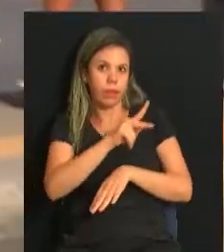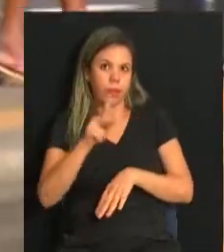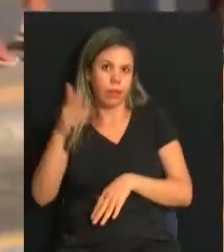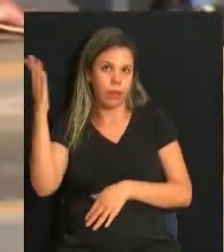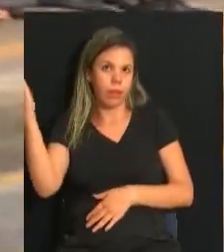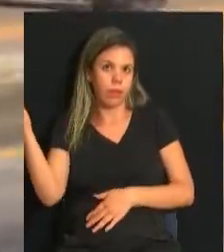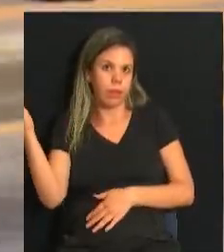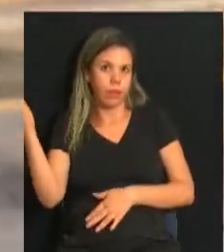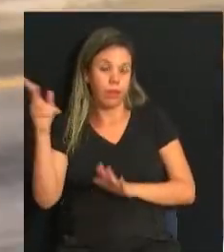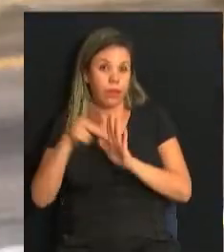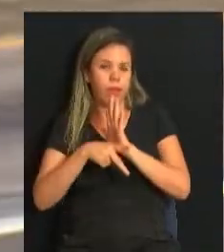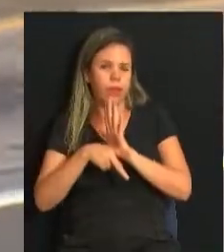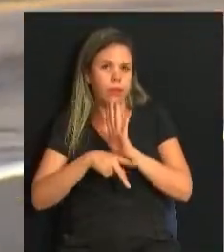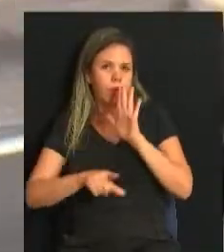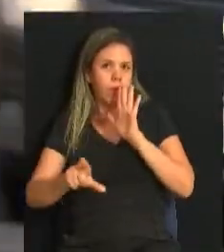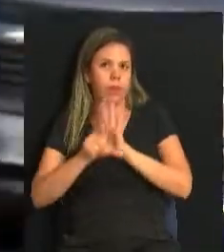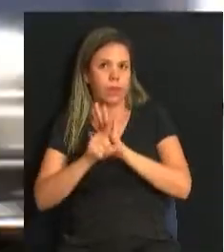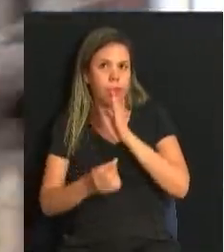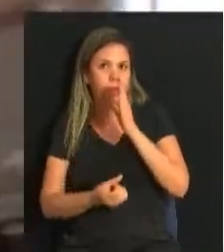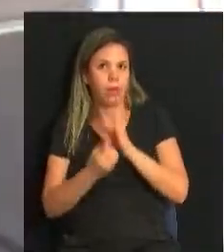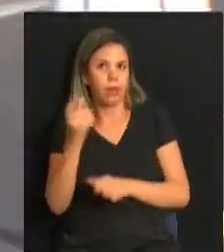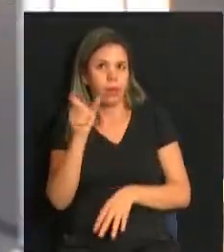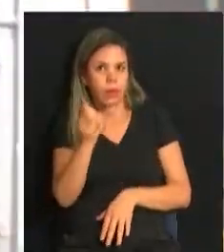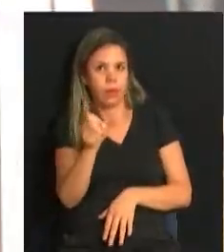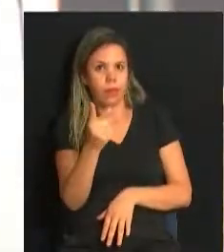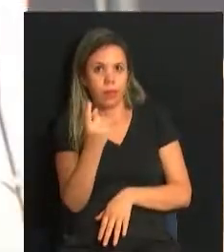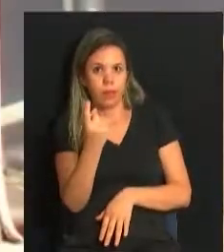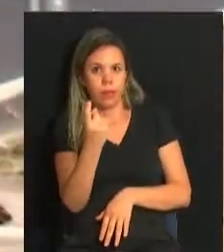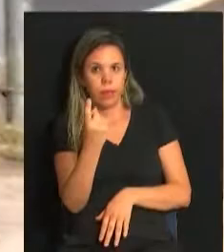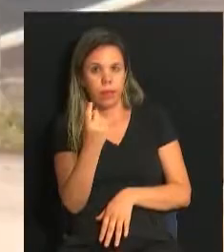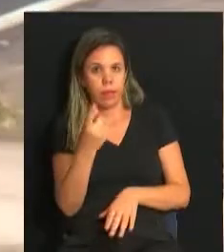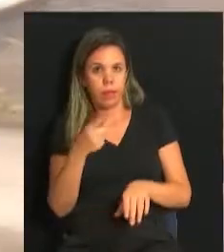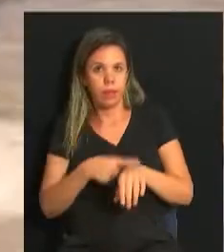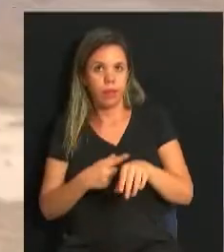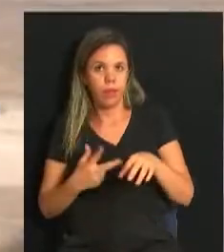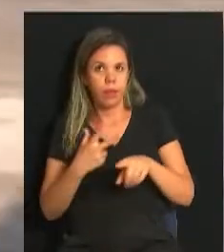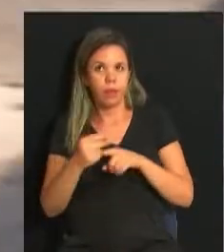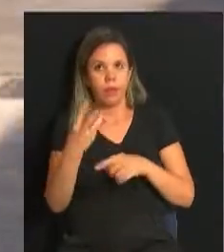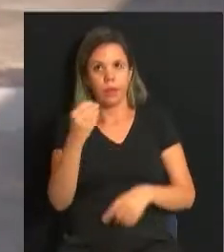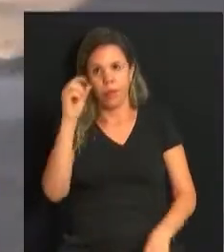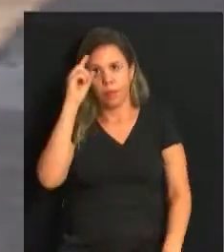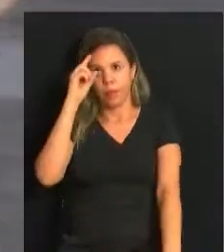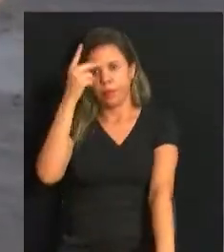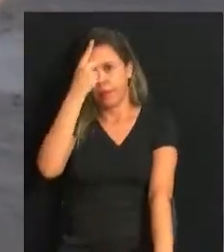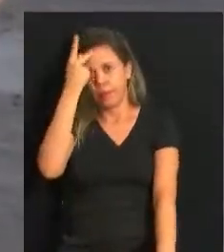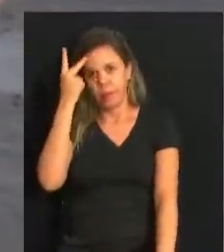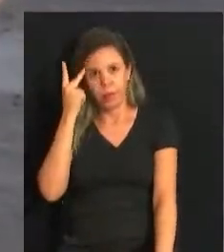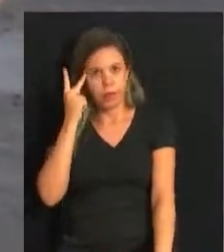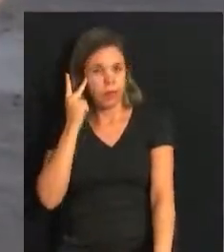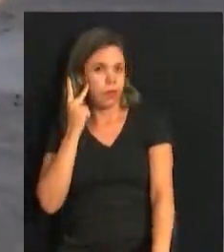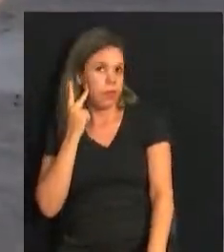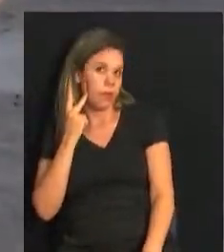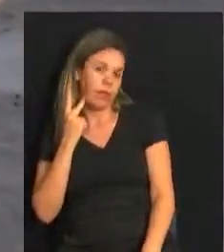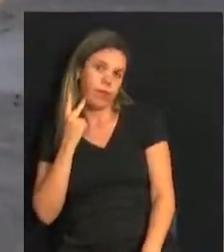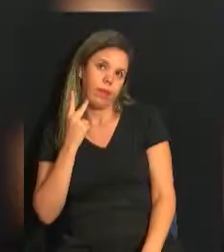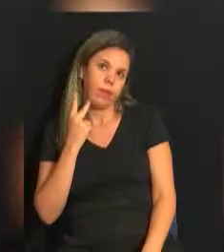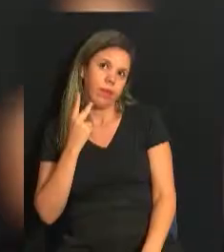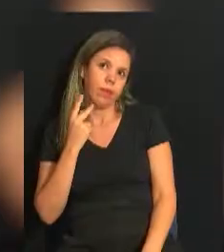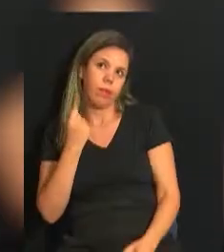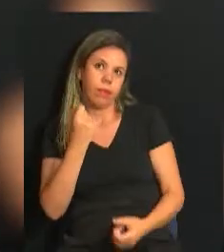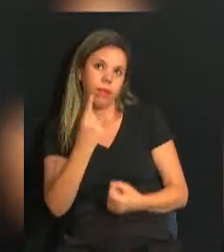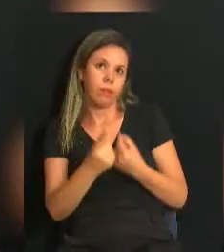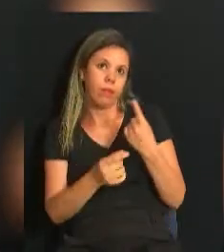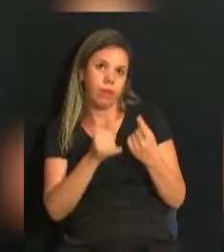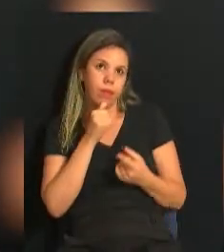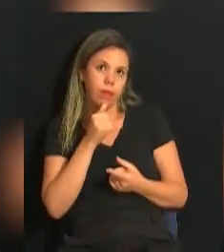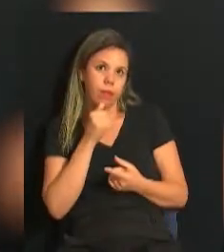Alberto o projeto de lei cria o bilhete único com validade de 30 dias para passageiros esporádicos